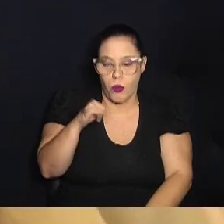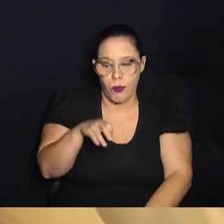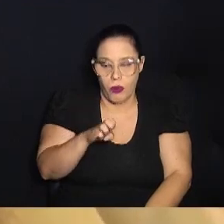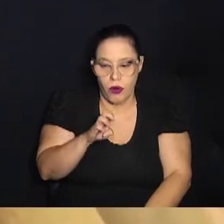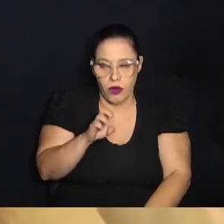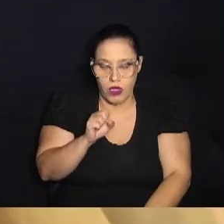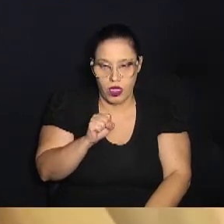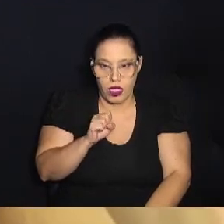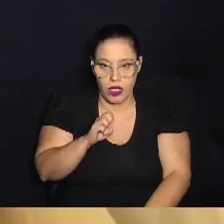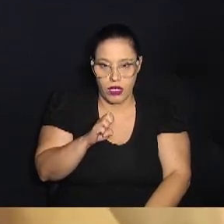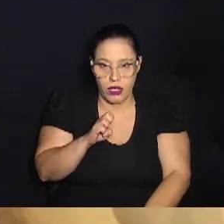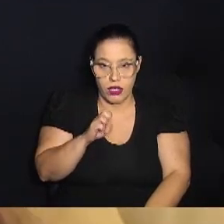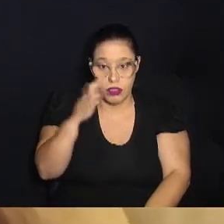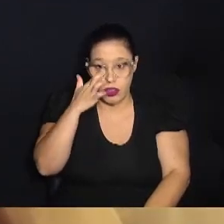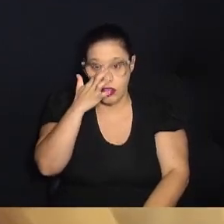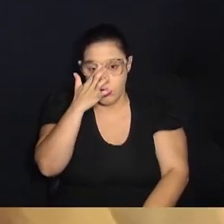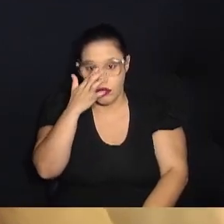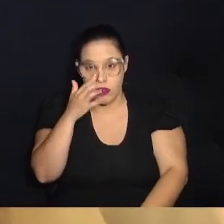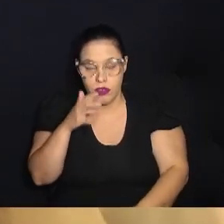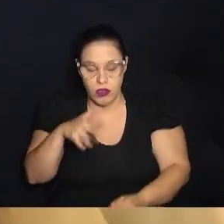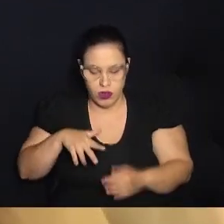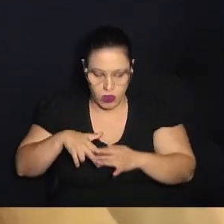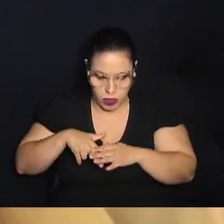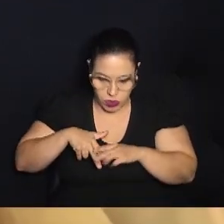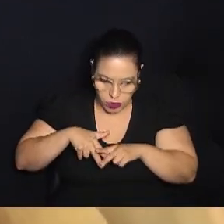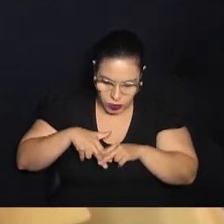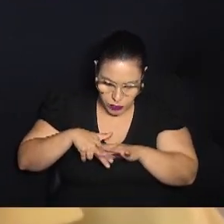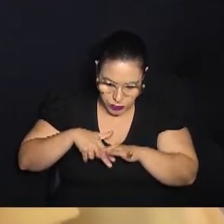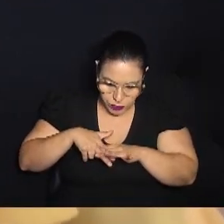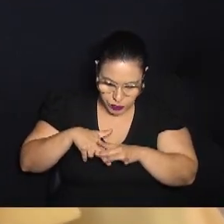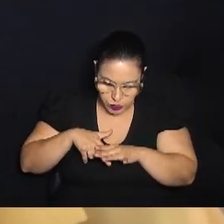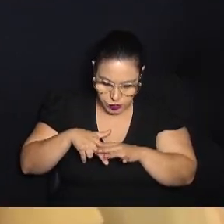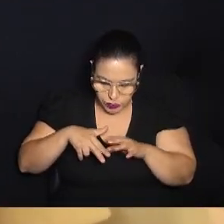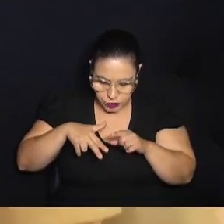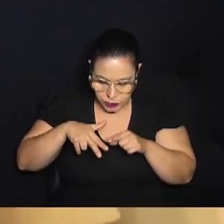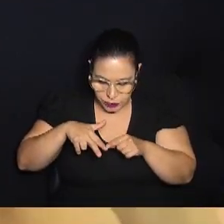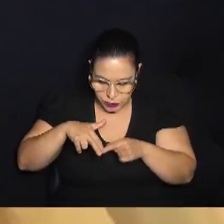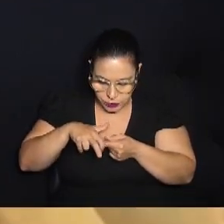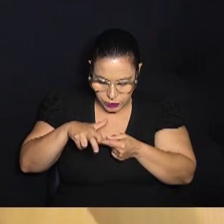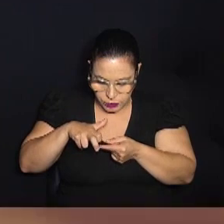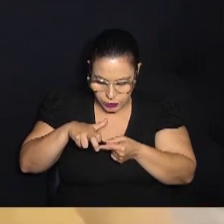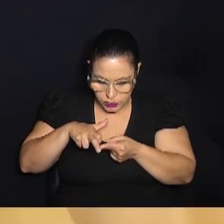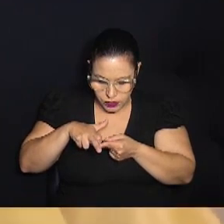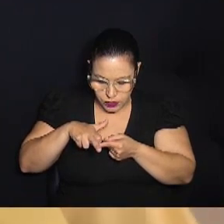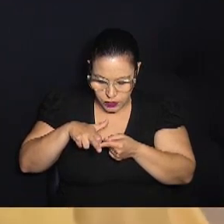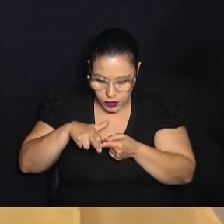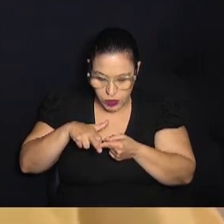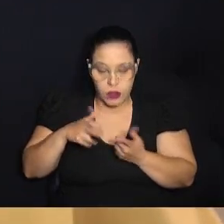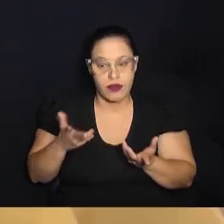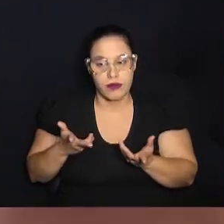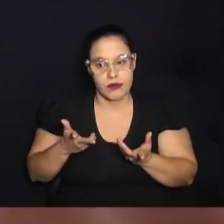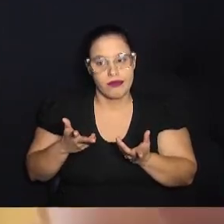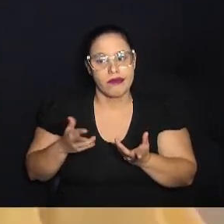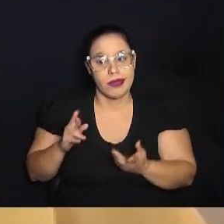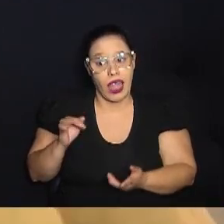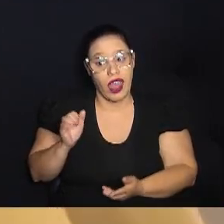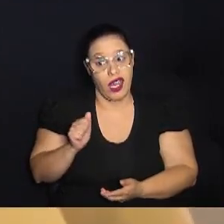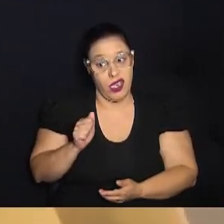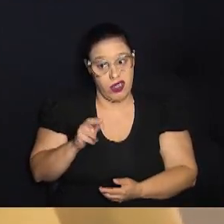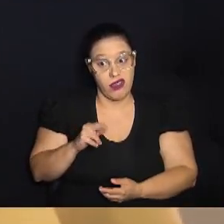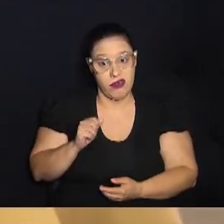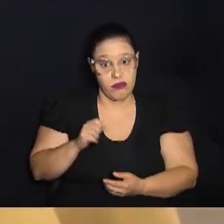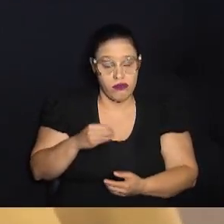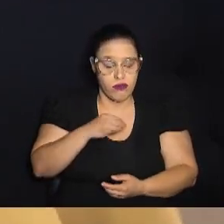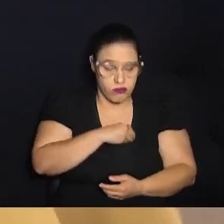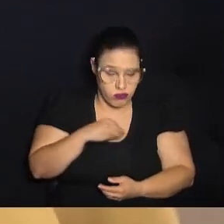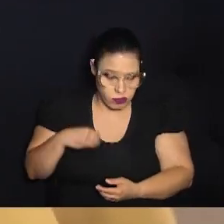meu paciente. Né? Se é um paciente descompensado, aumenta a chance de uma amputação? Aumenta. Hoje é muito mais raro, porque tem stent, tem